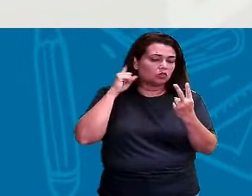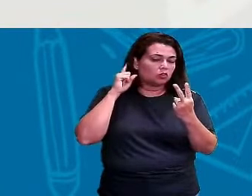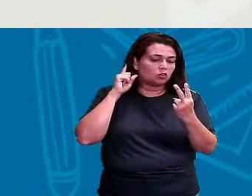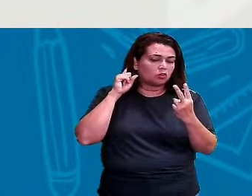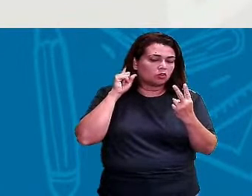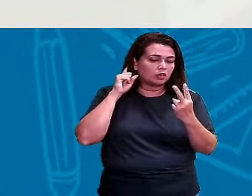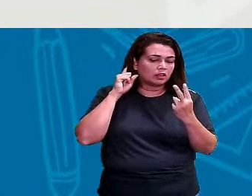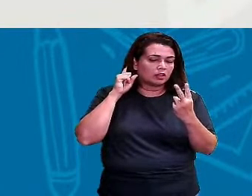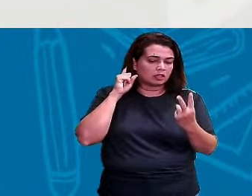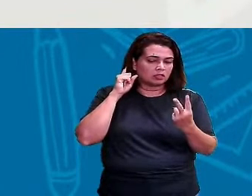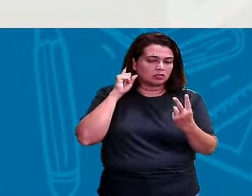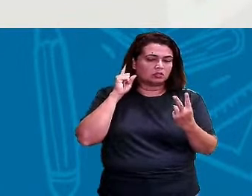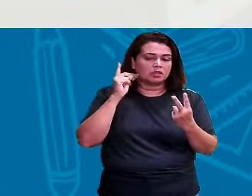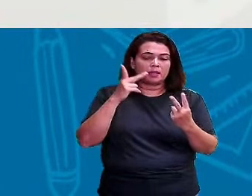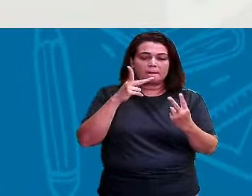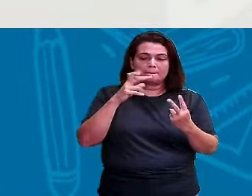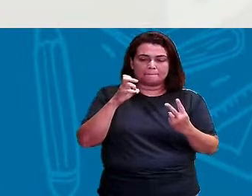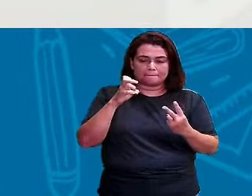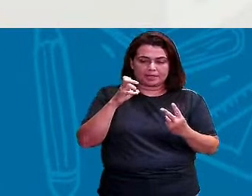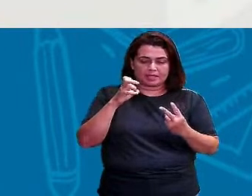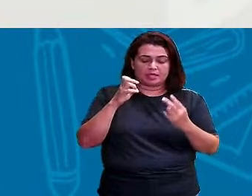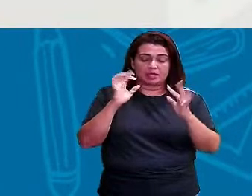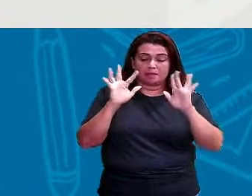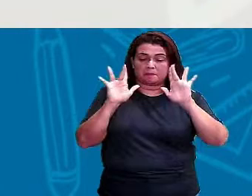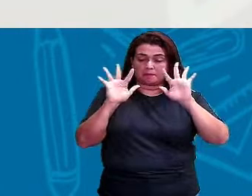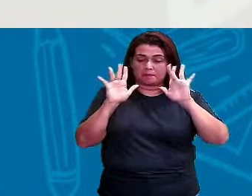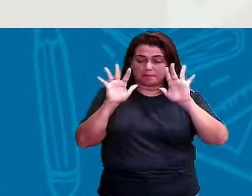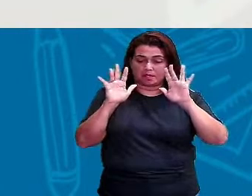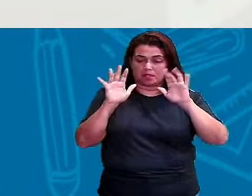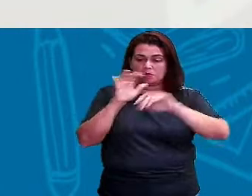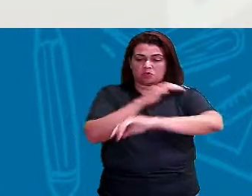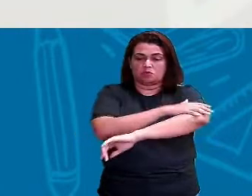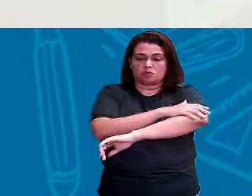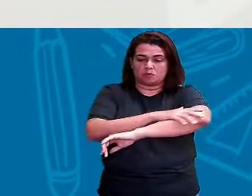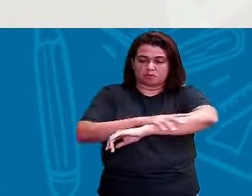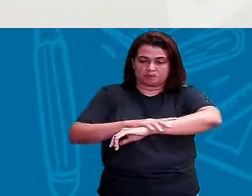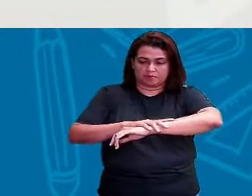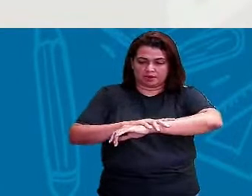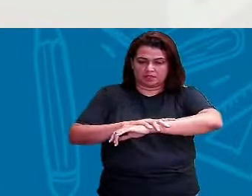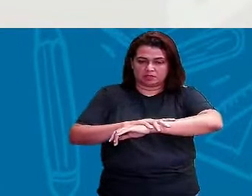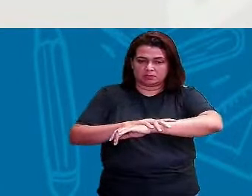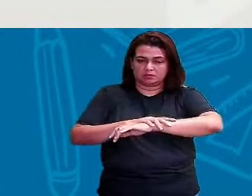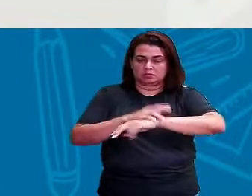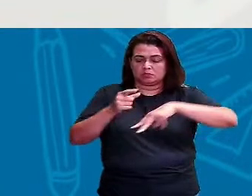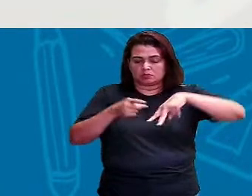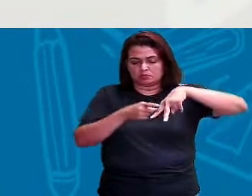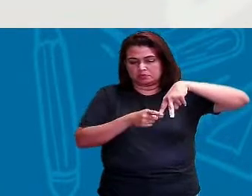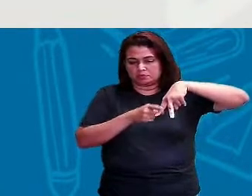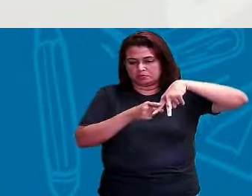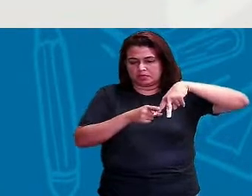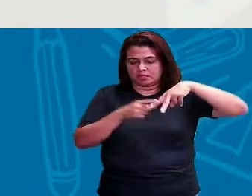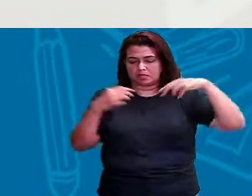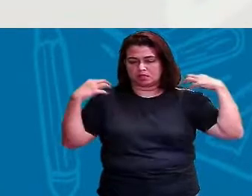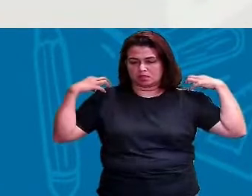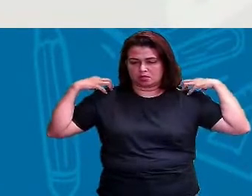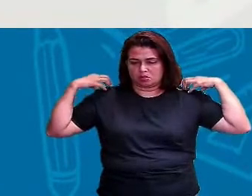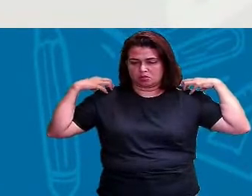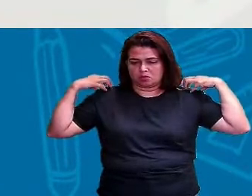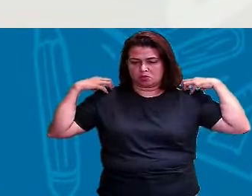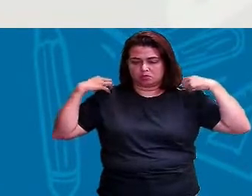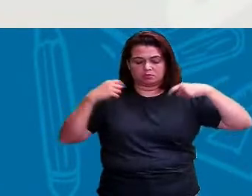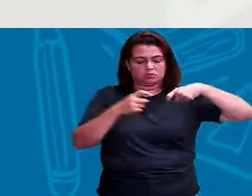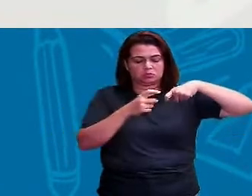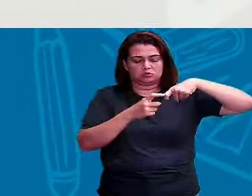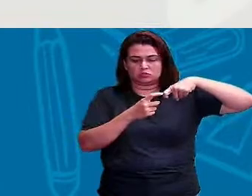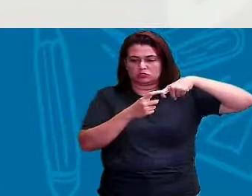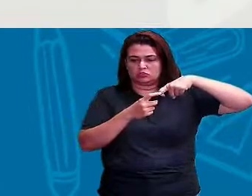orelhas, pé, mão, braço, perna, ombro, joelho,